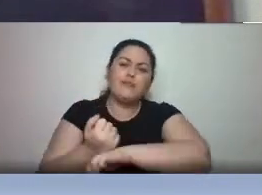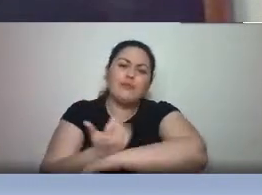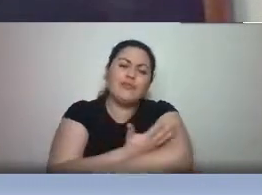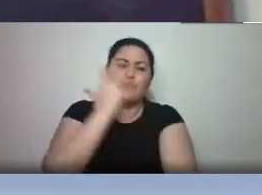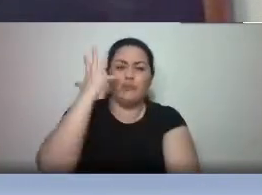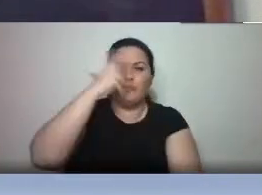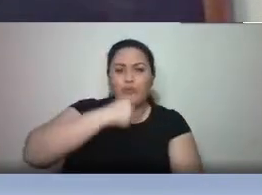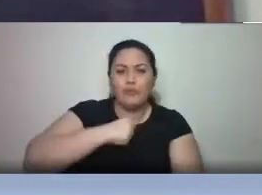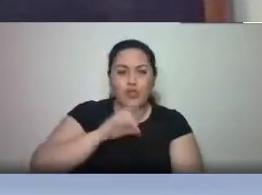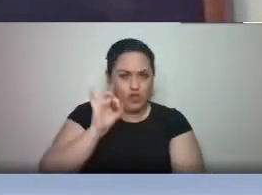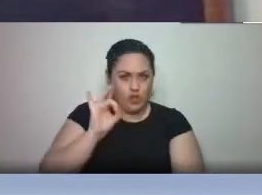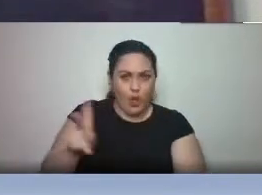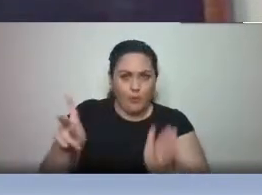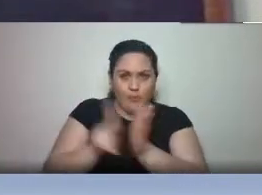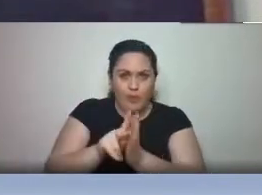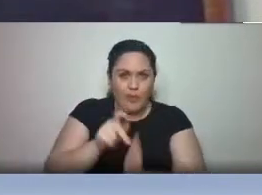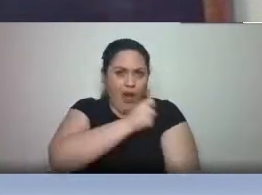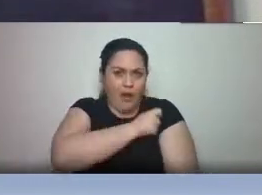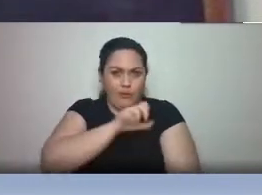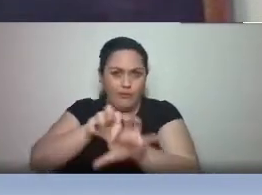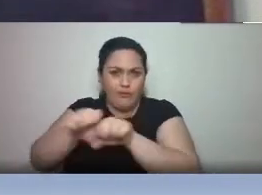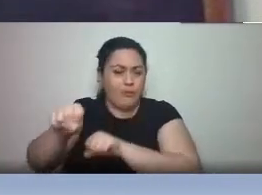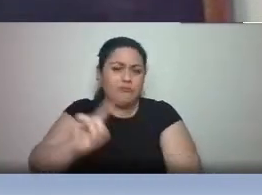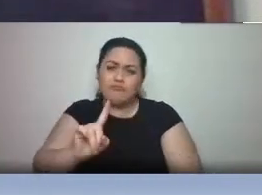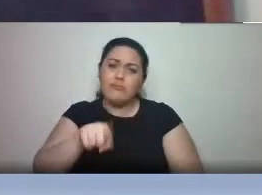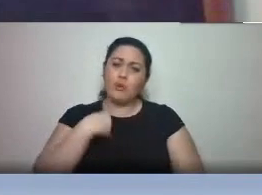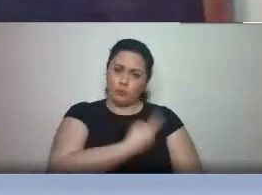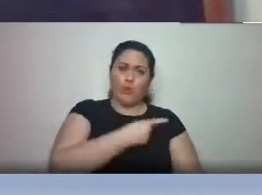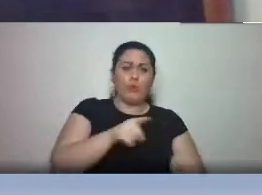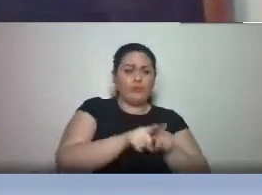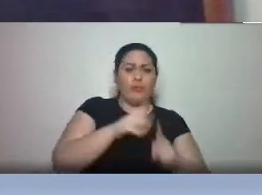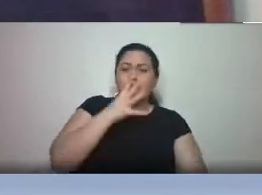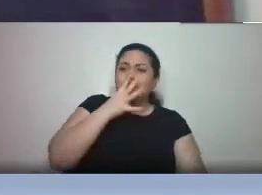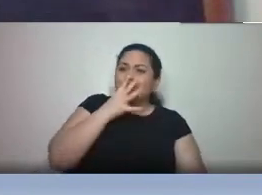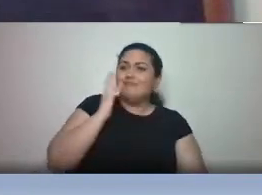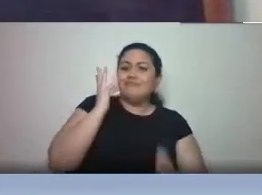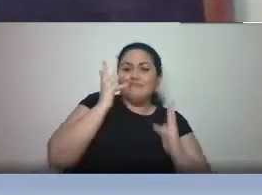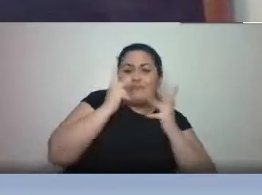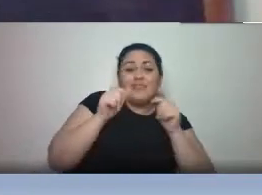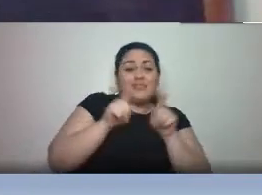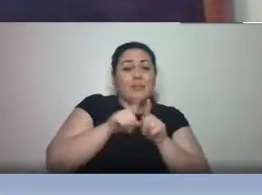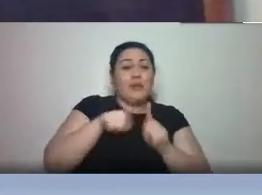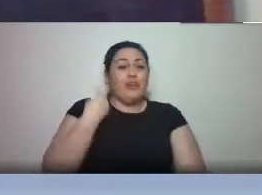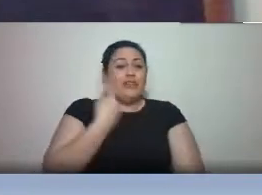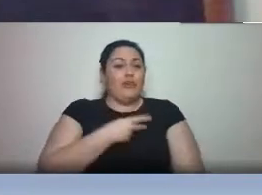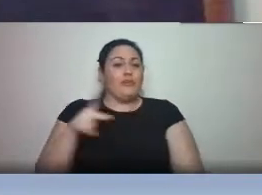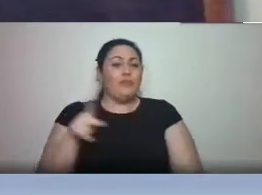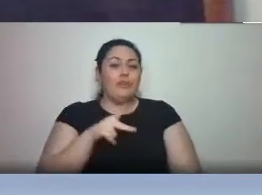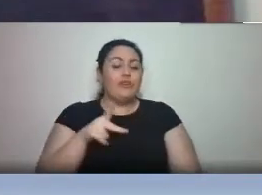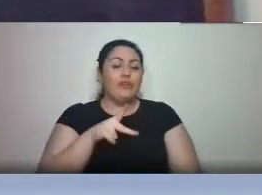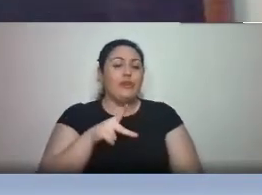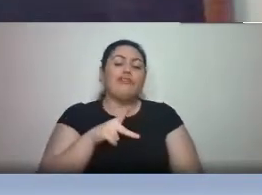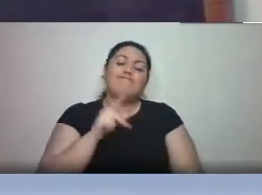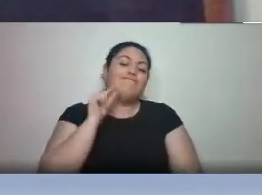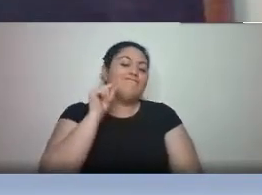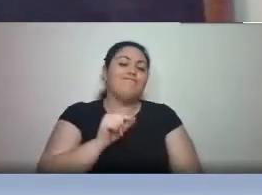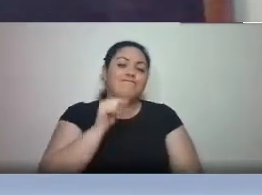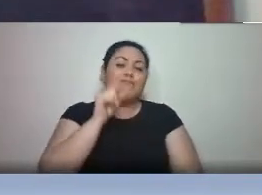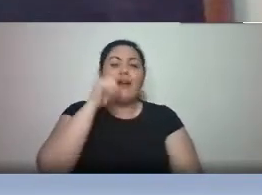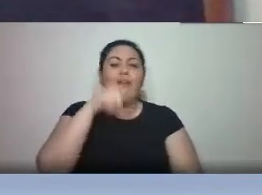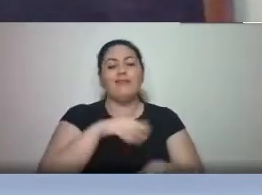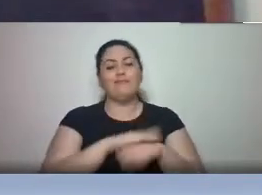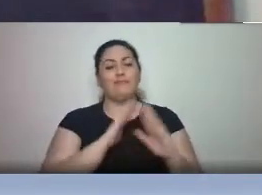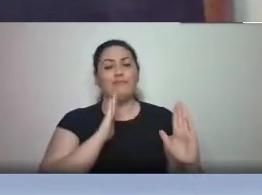para todos que assistem, e para nós, professores, indubitavelmente, é um daqueles momentos